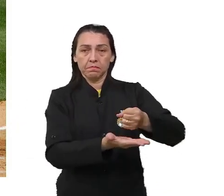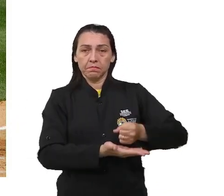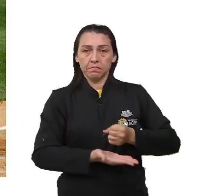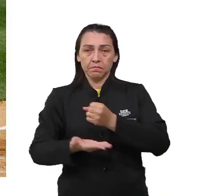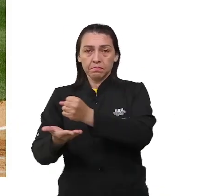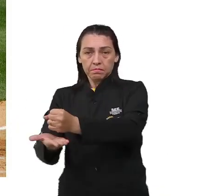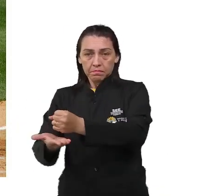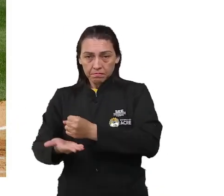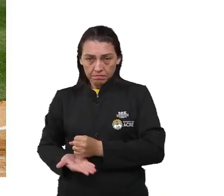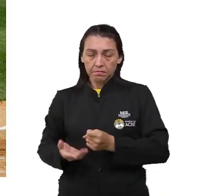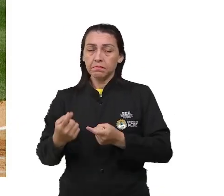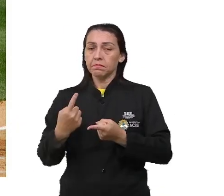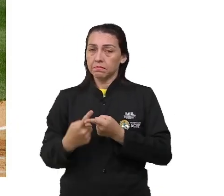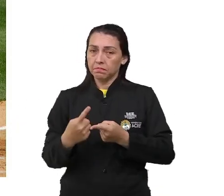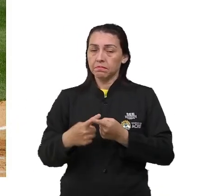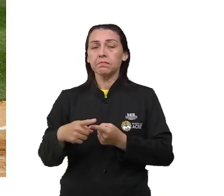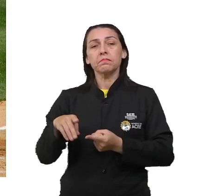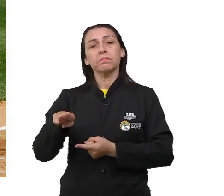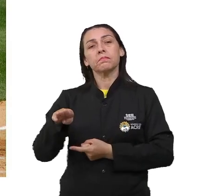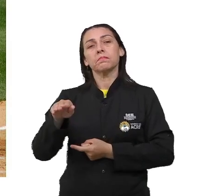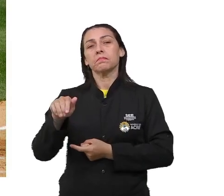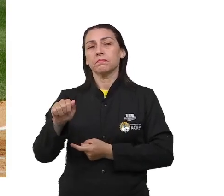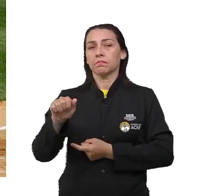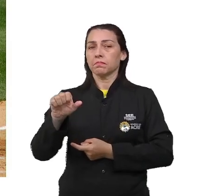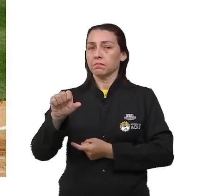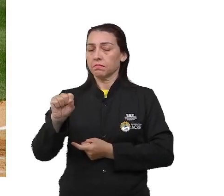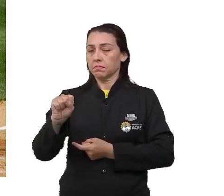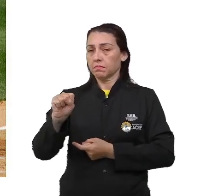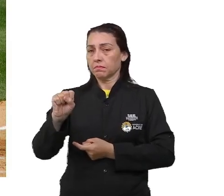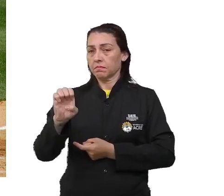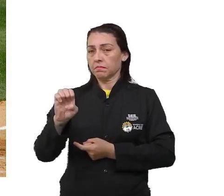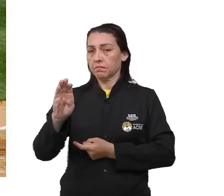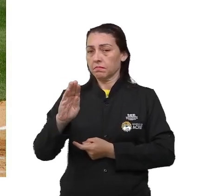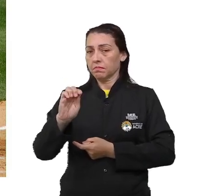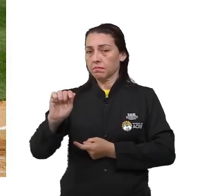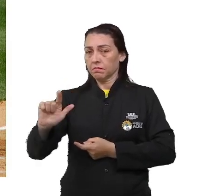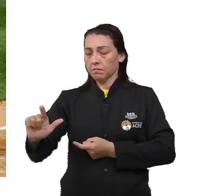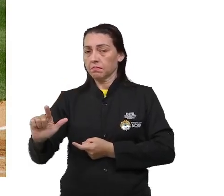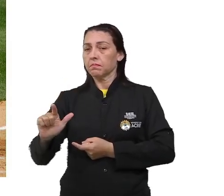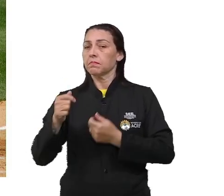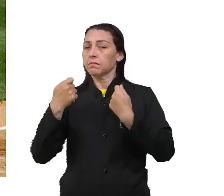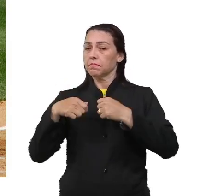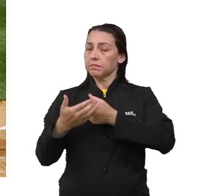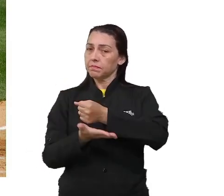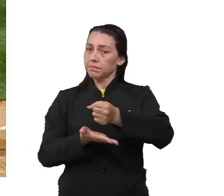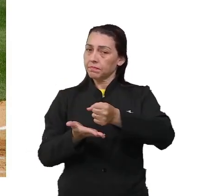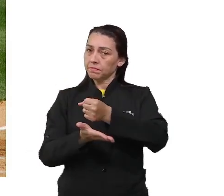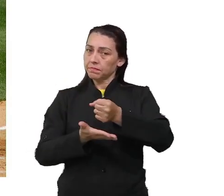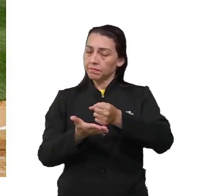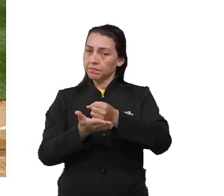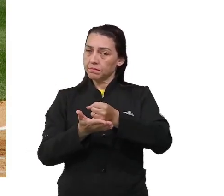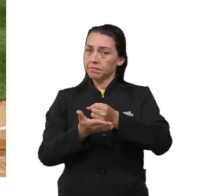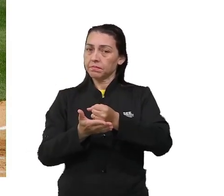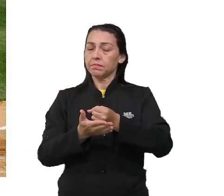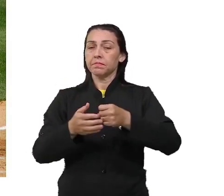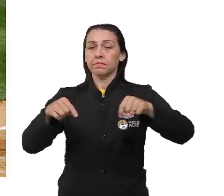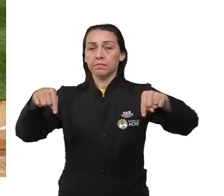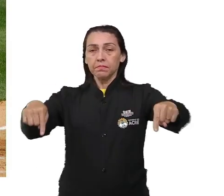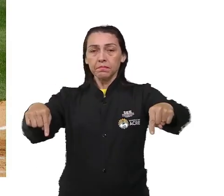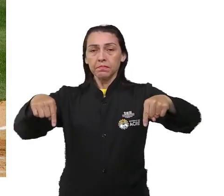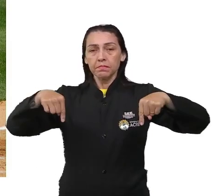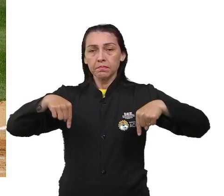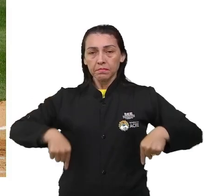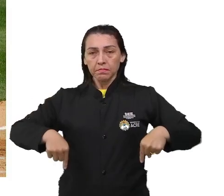que se chama beisebol, no caso, jogo de bases, porque precisa ter essa questão de passar pelas 4